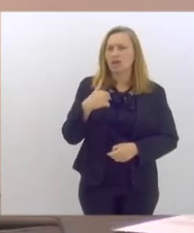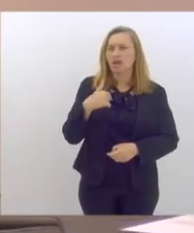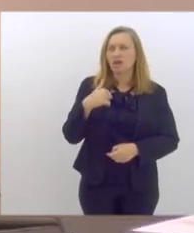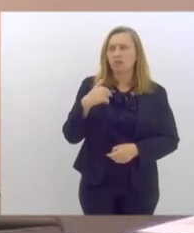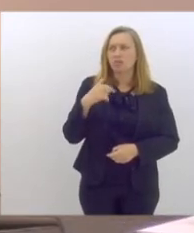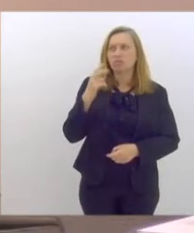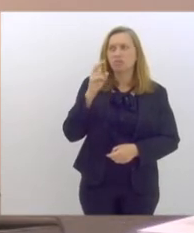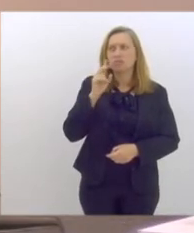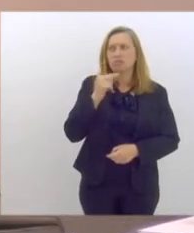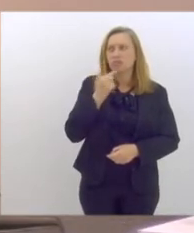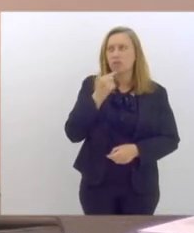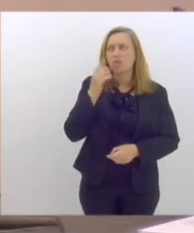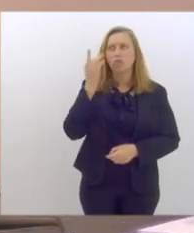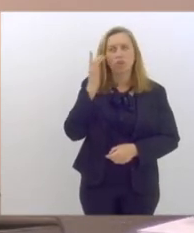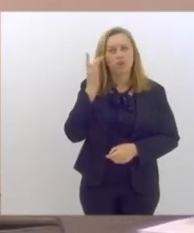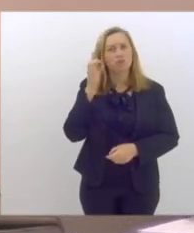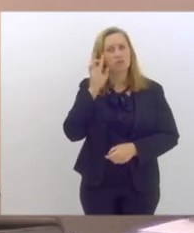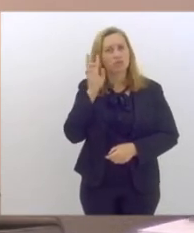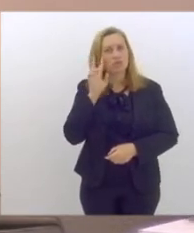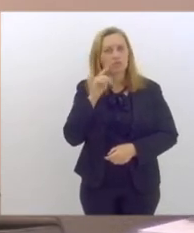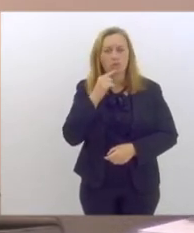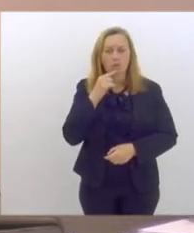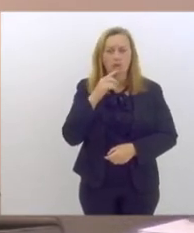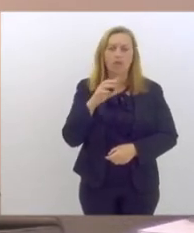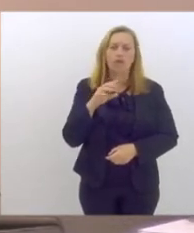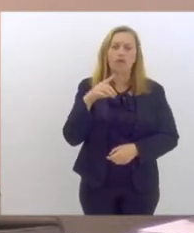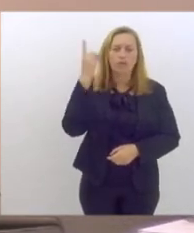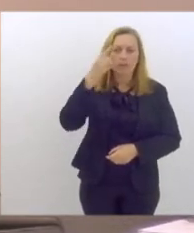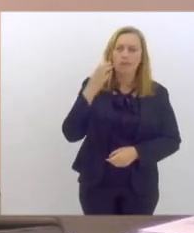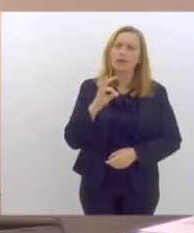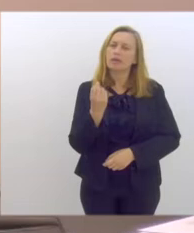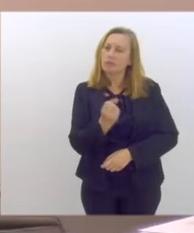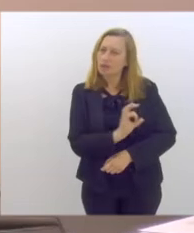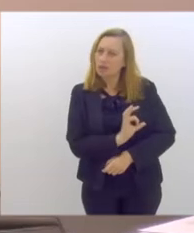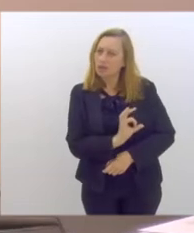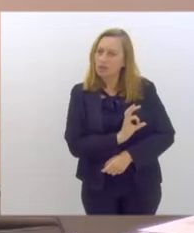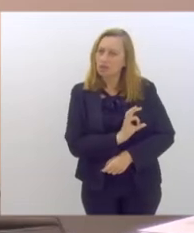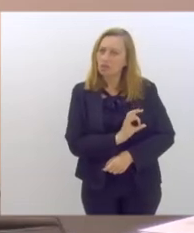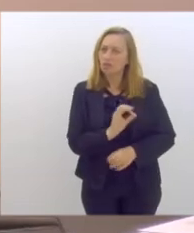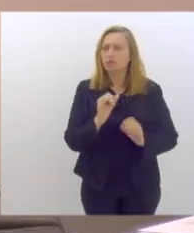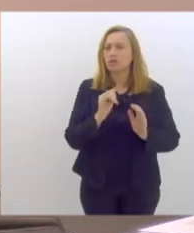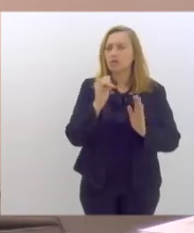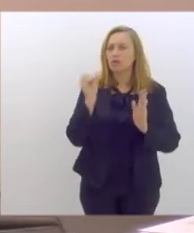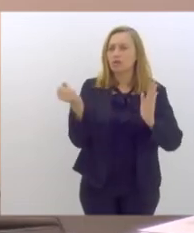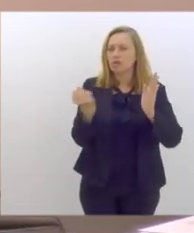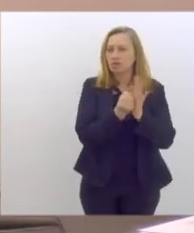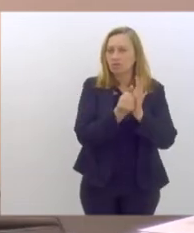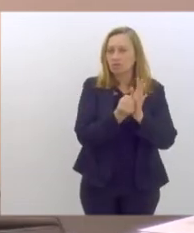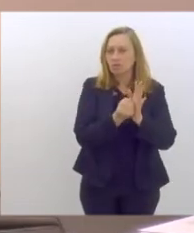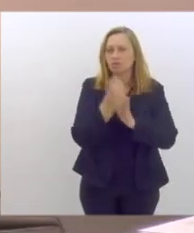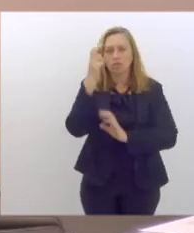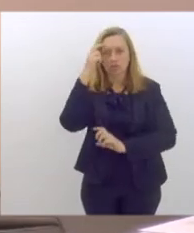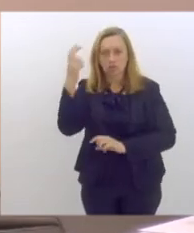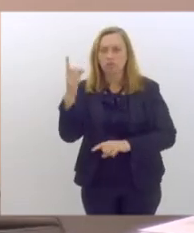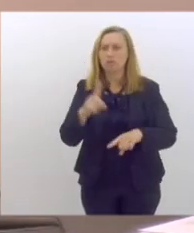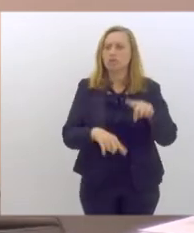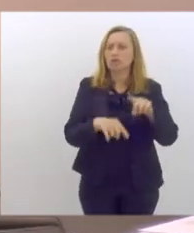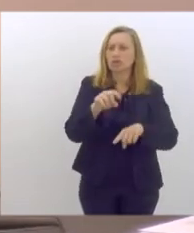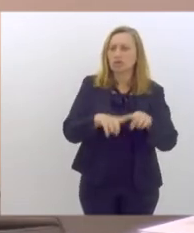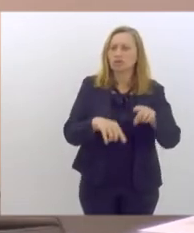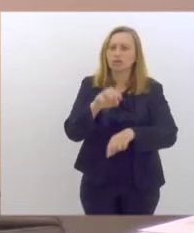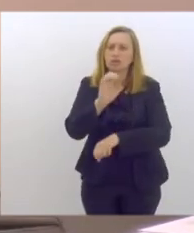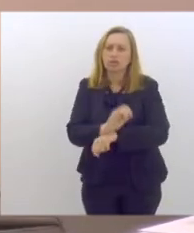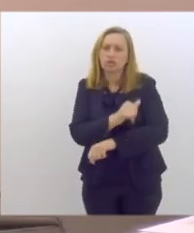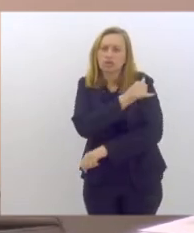memória a deputada Martha Rocha declarou patrimônio cultural imaterial do Estado do Rio de